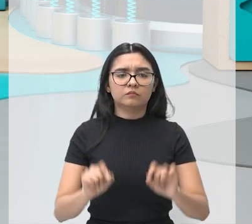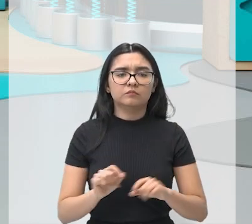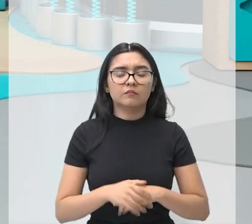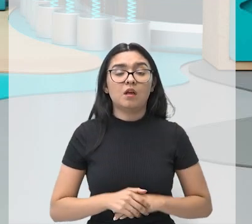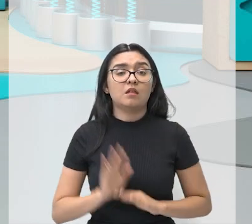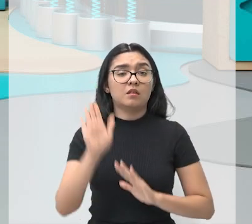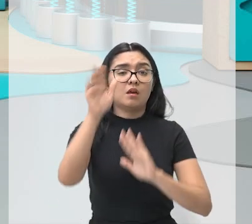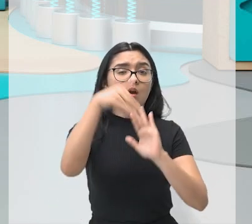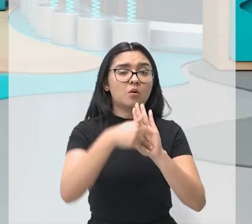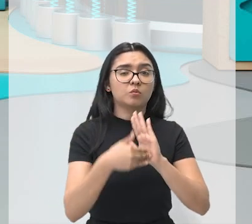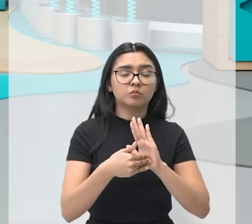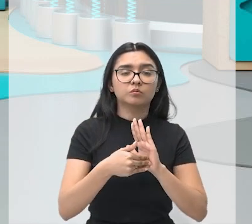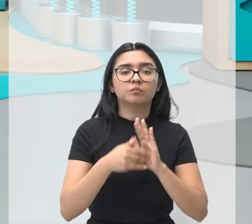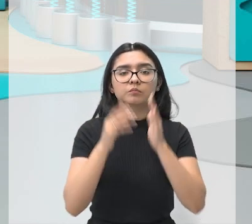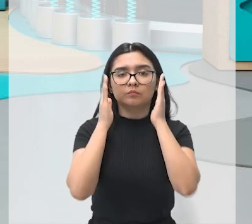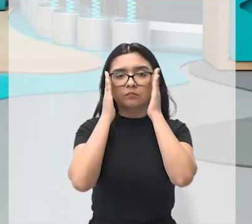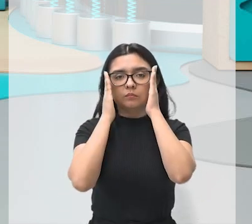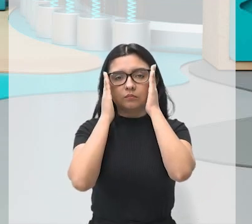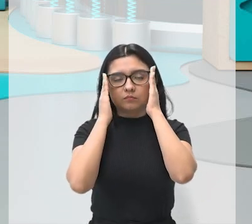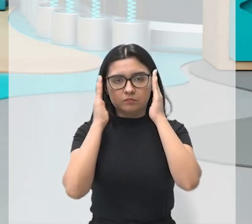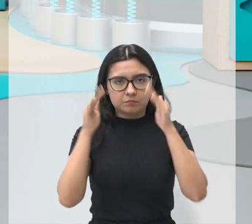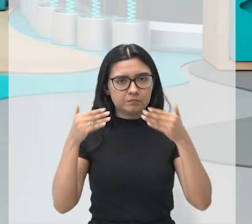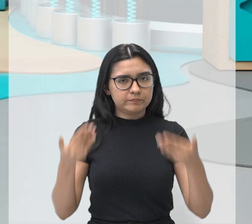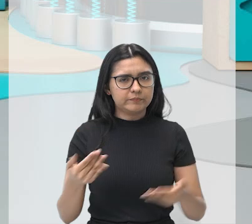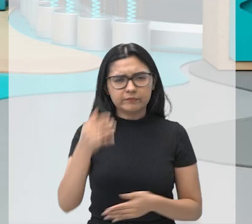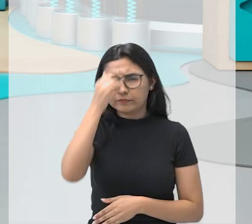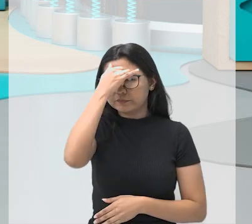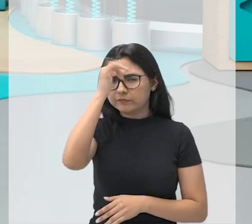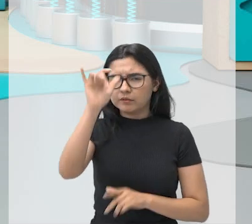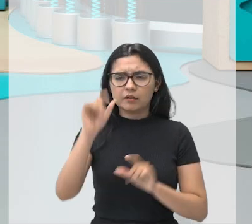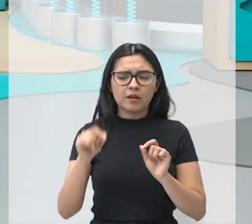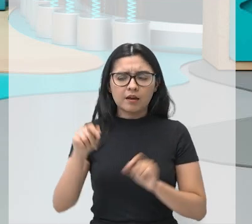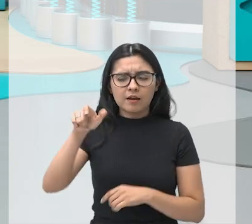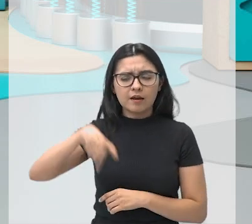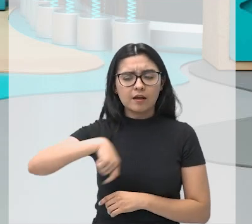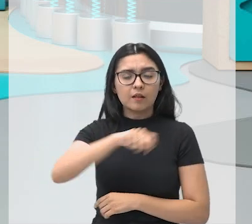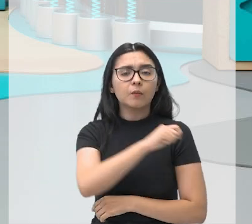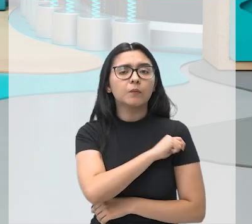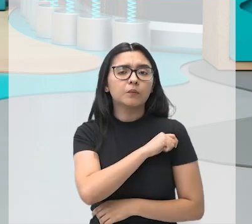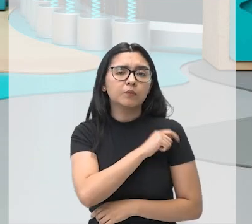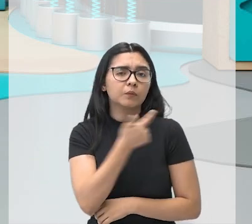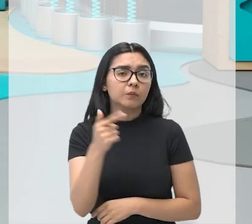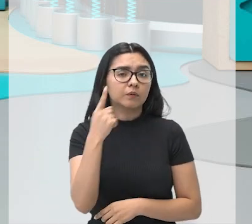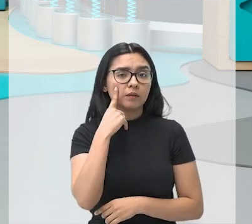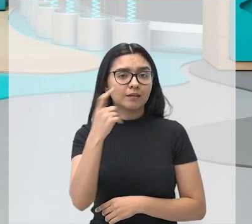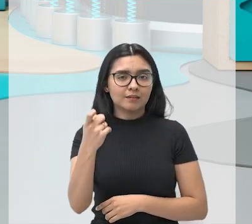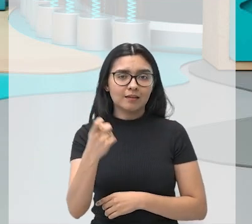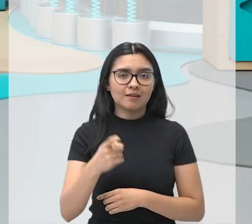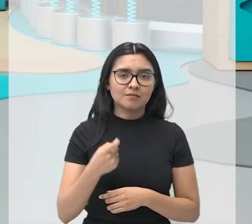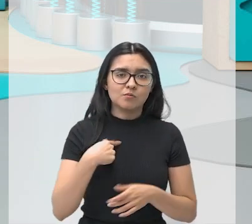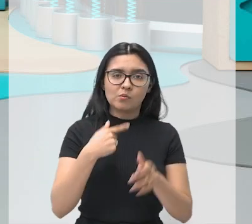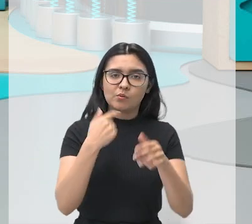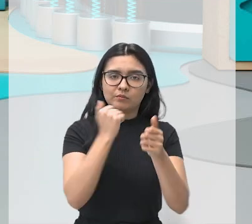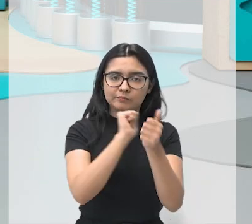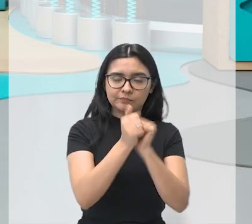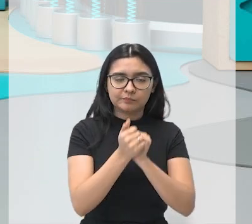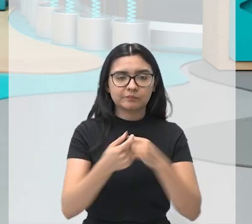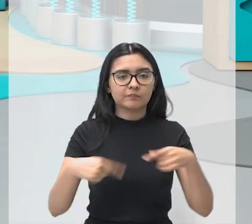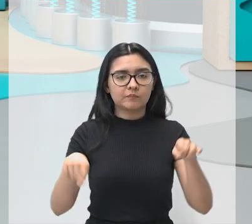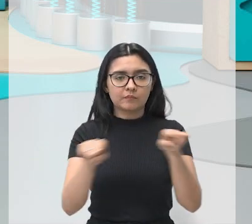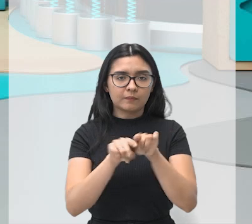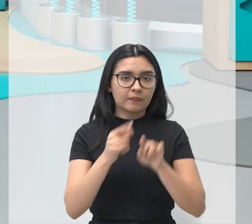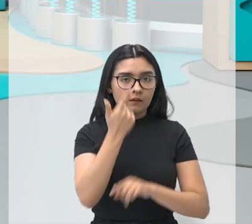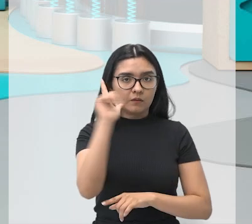última atividade, para que não falhe, não quebre ali o processo, nem o interesse desses mini praticantes. Outro